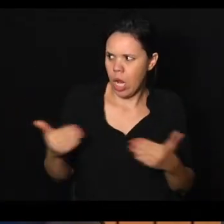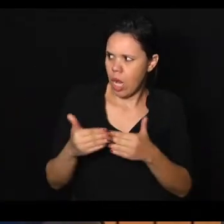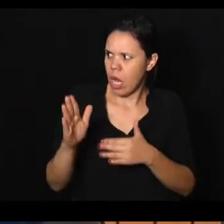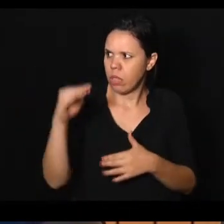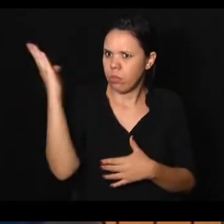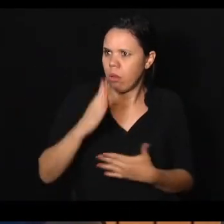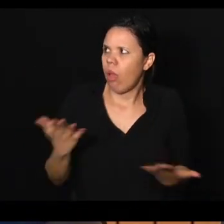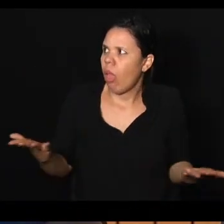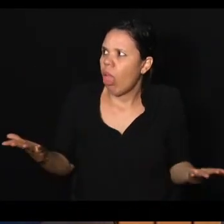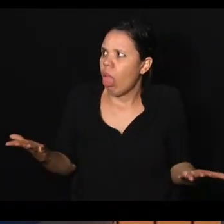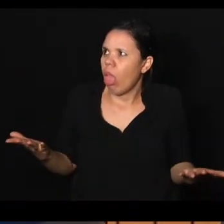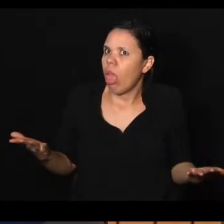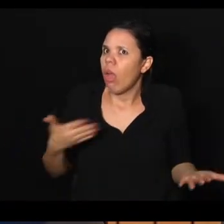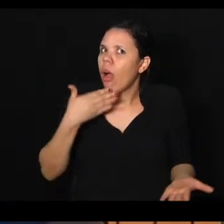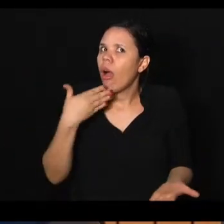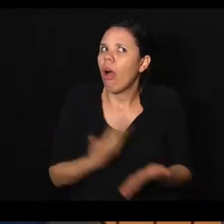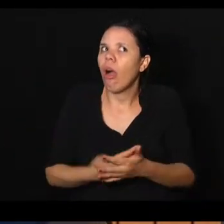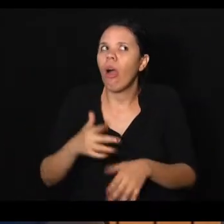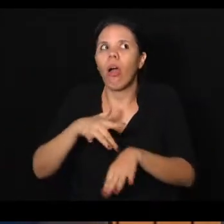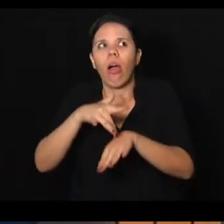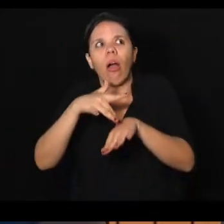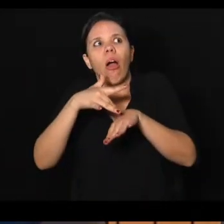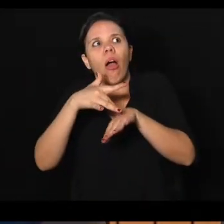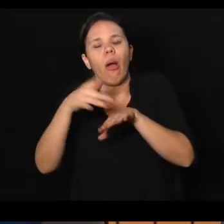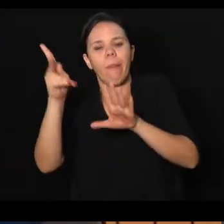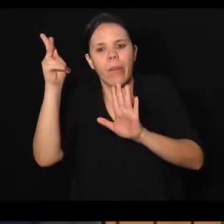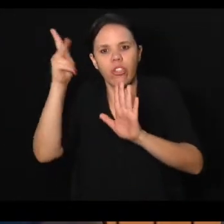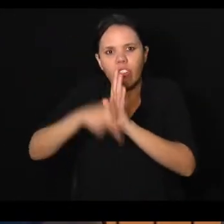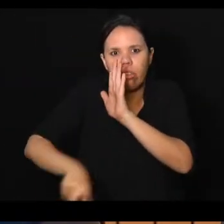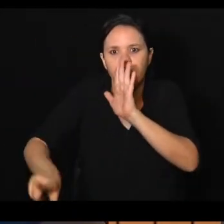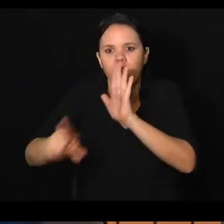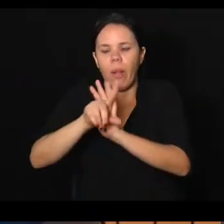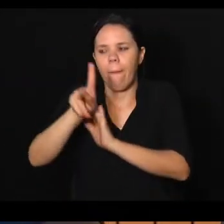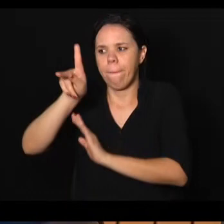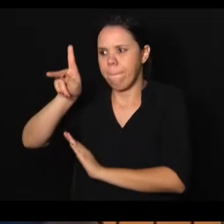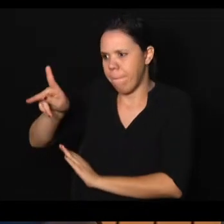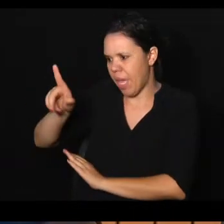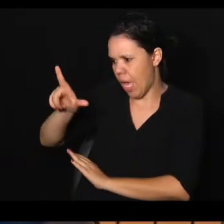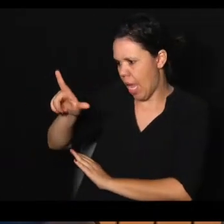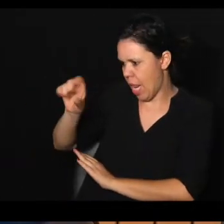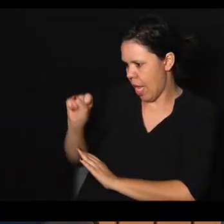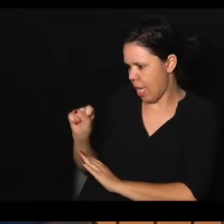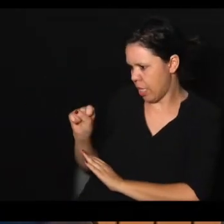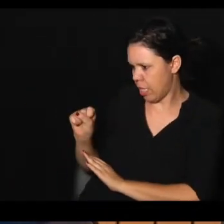Vereadores, tiveram projeto de lei PLS